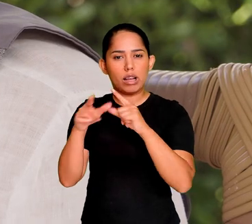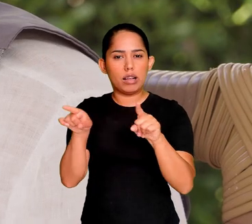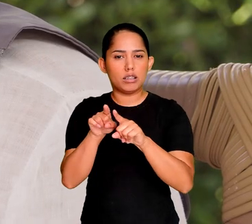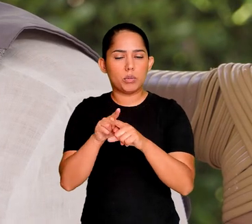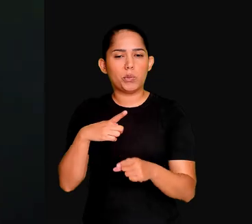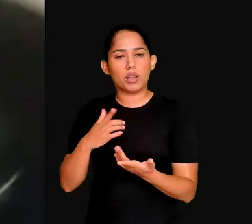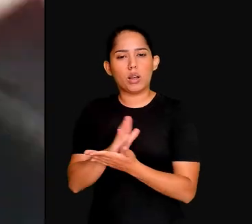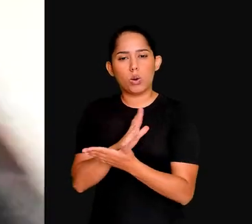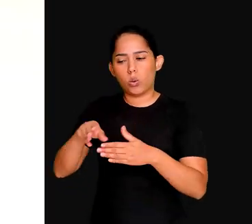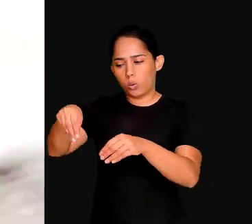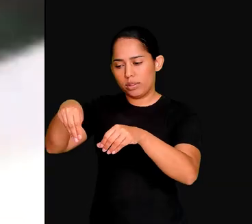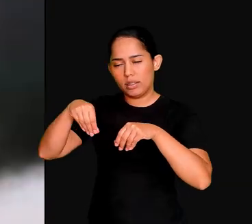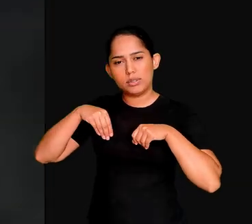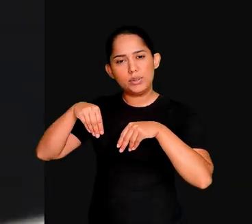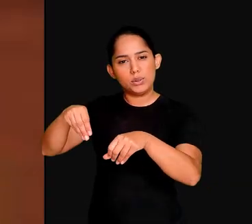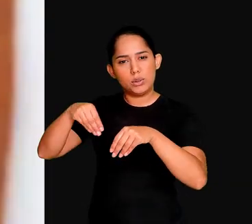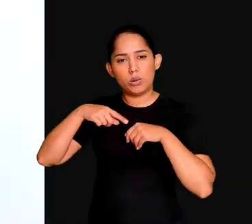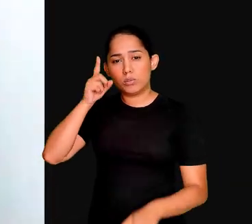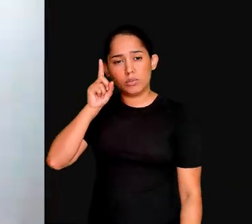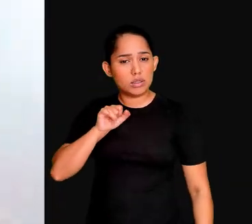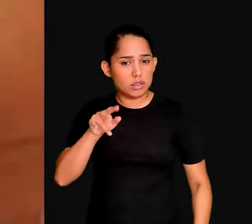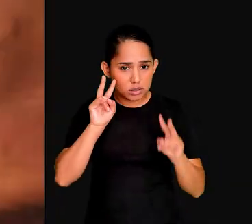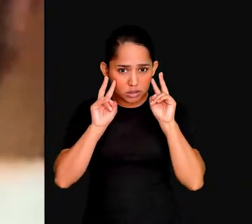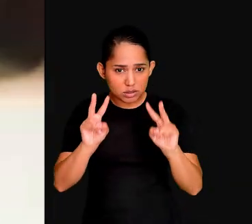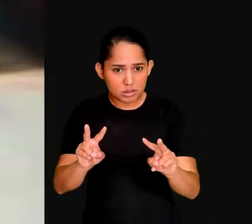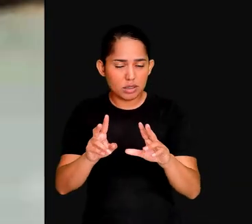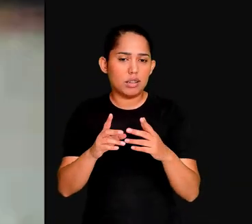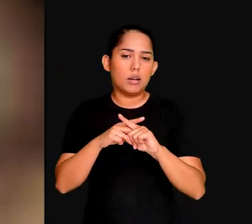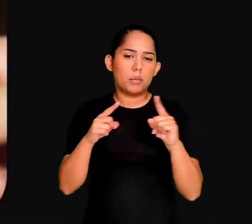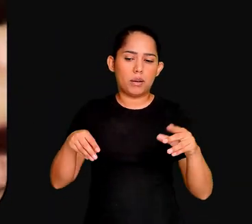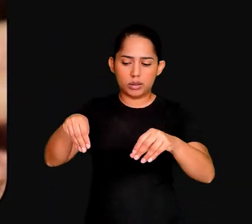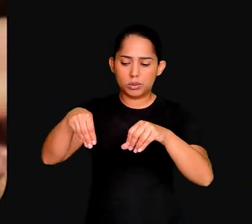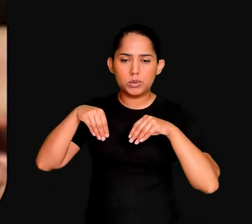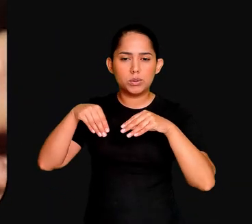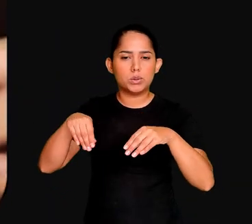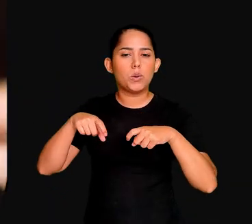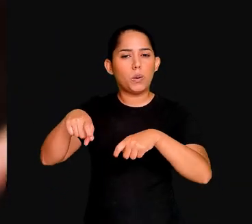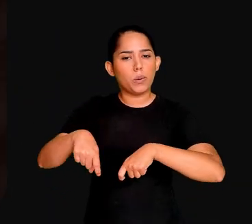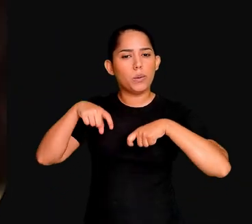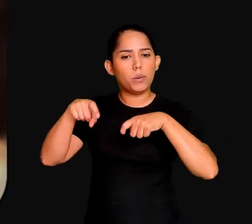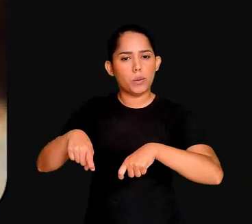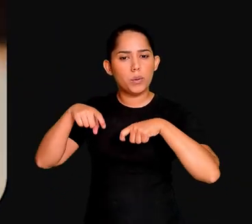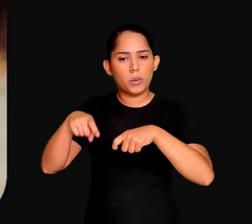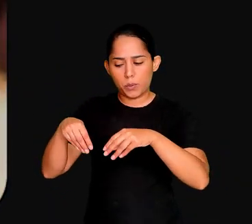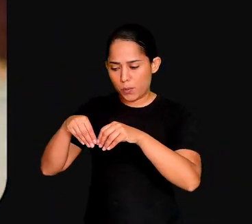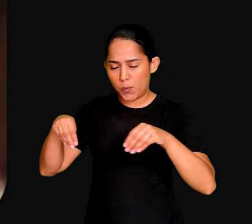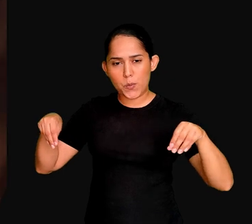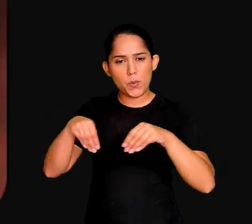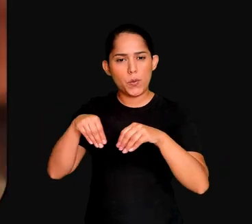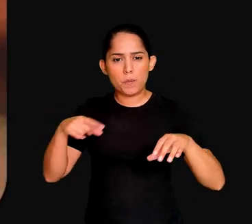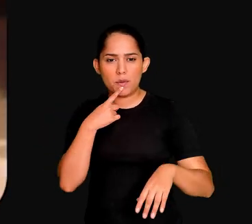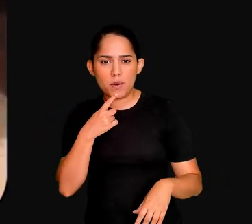cheguei a dizer isso aqui. Então, eu tenho umas amostras de solo, não sei se dá para enxergar. Tem um solo de mata, um solo agrícola e